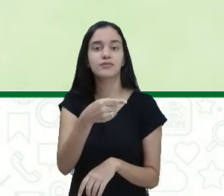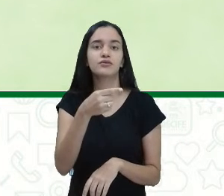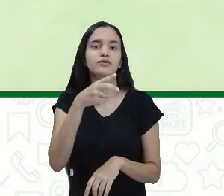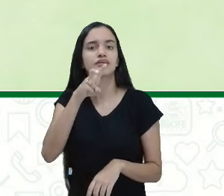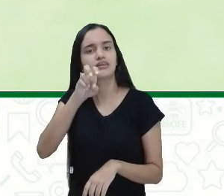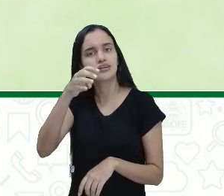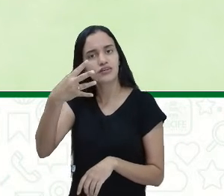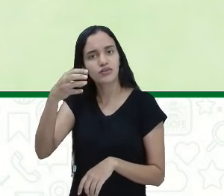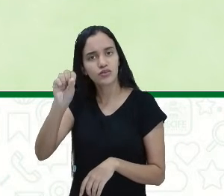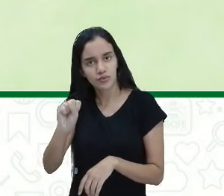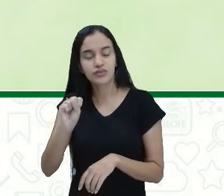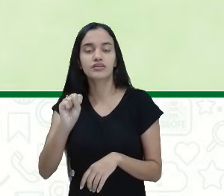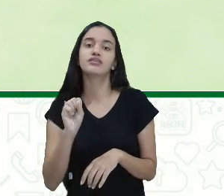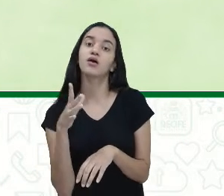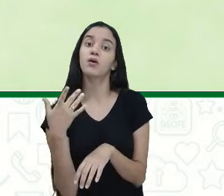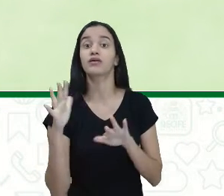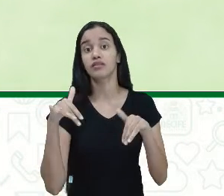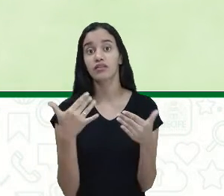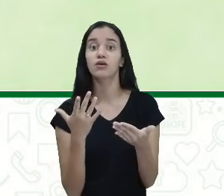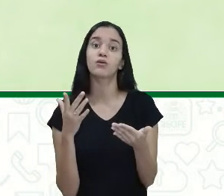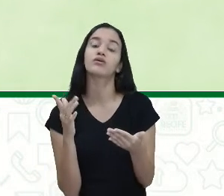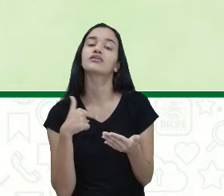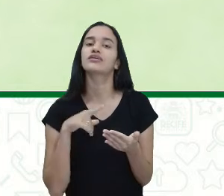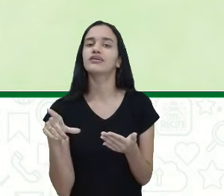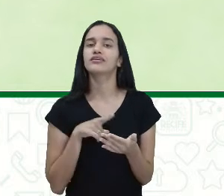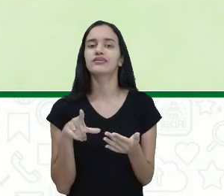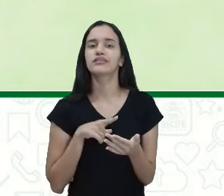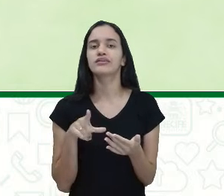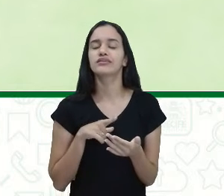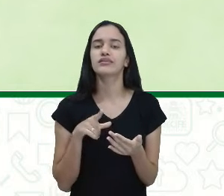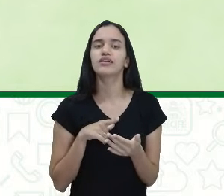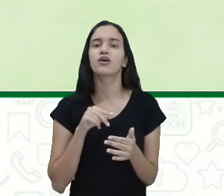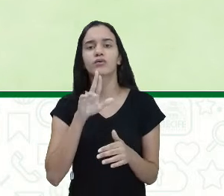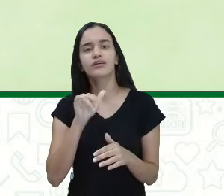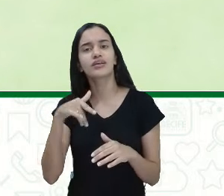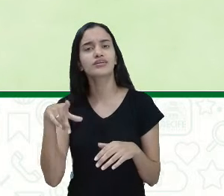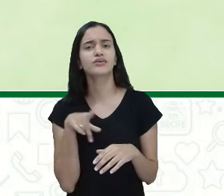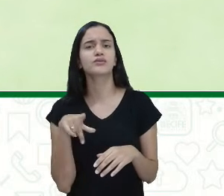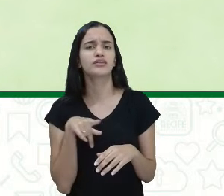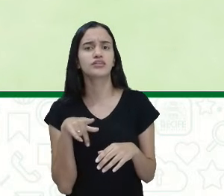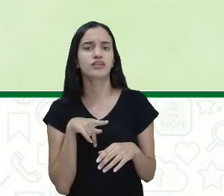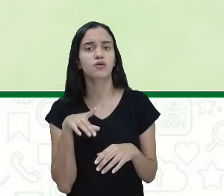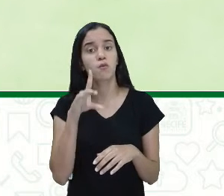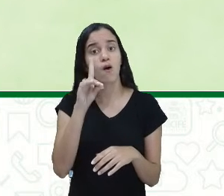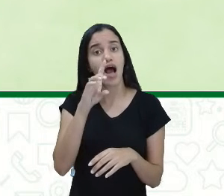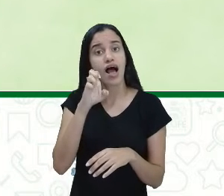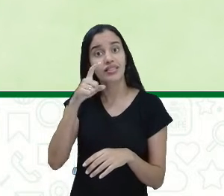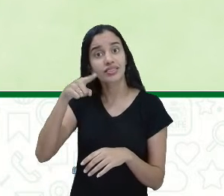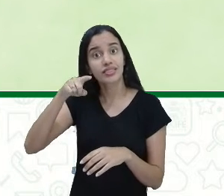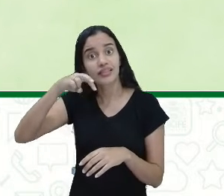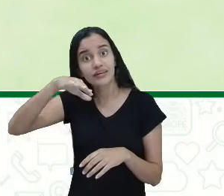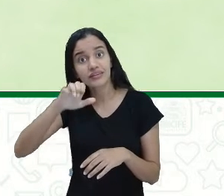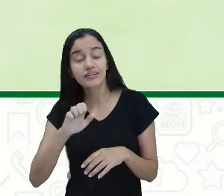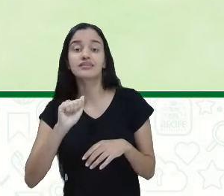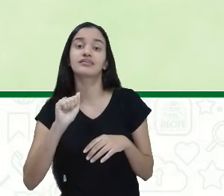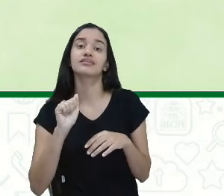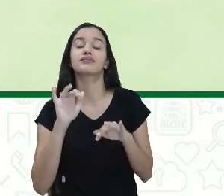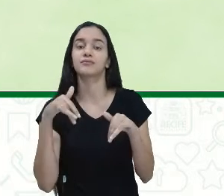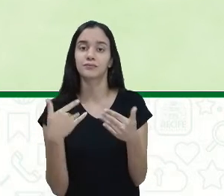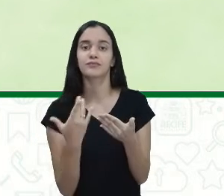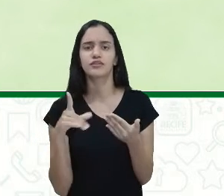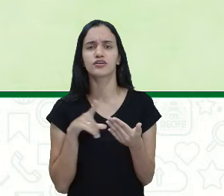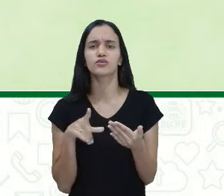57.580, né? Então, ao invés de eu ter uma unidade de milhar, agora eu tenho uma dezena de milhar, porque eu tenho o número